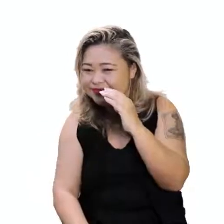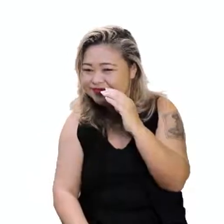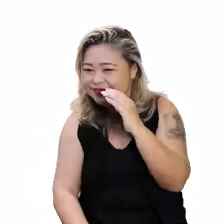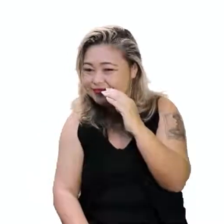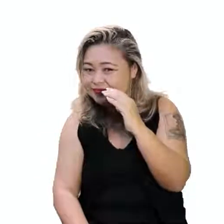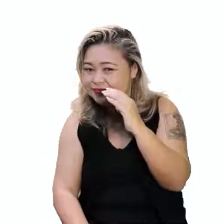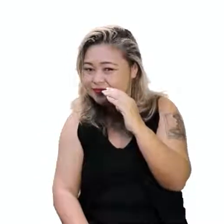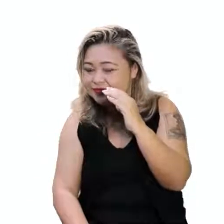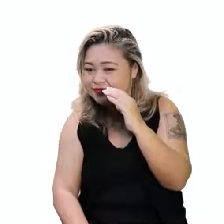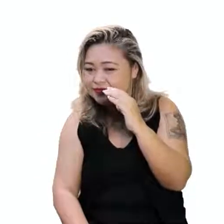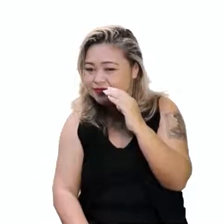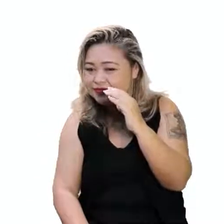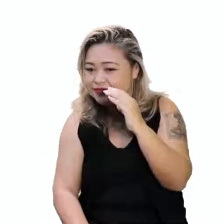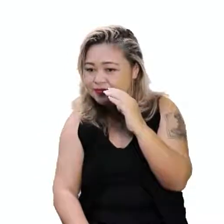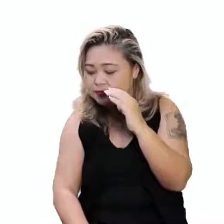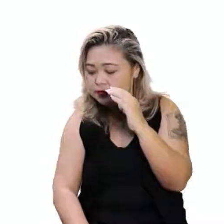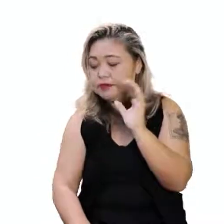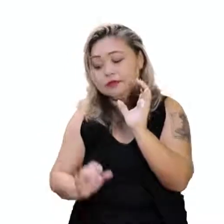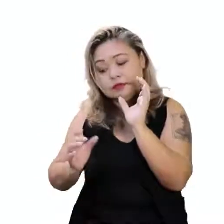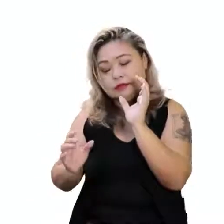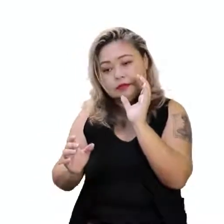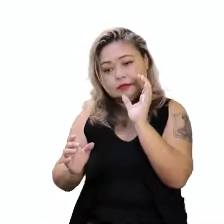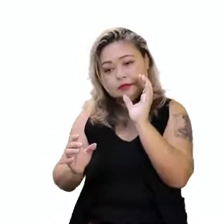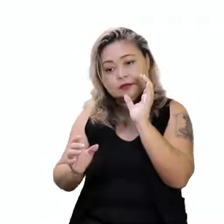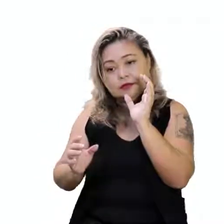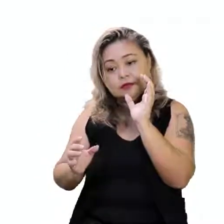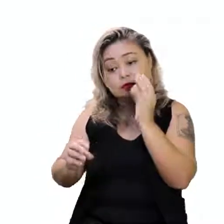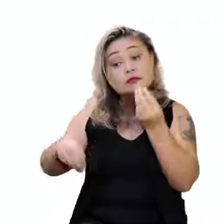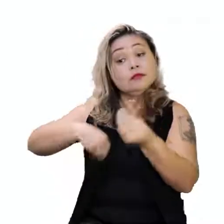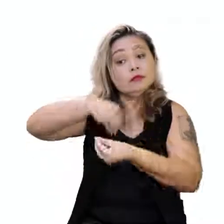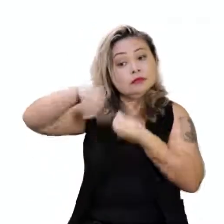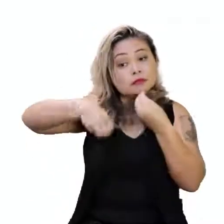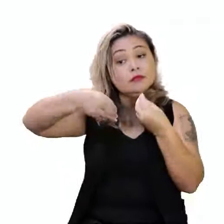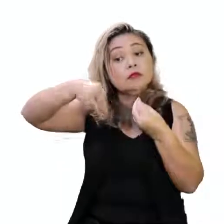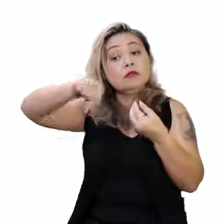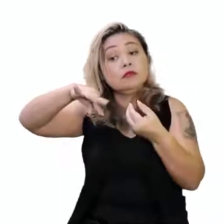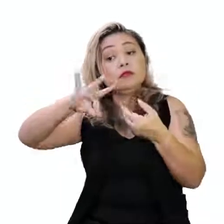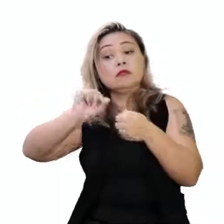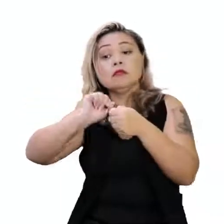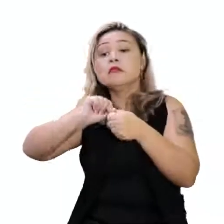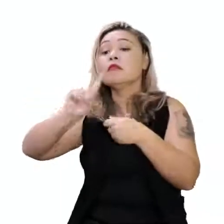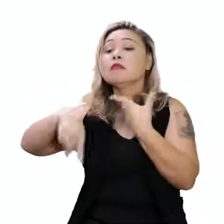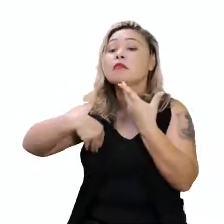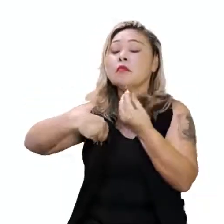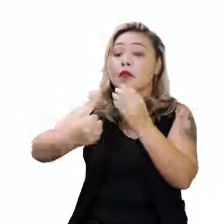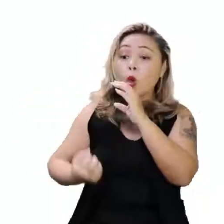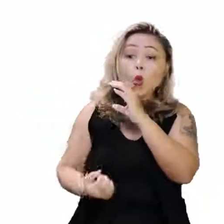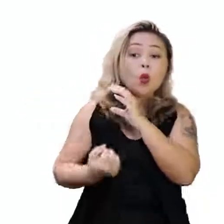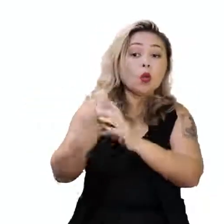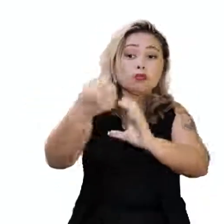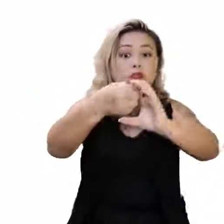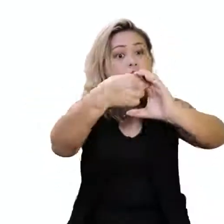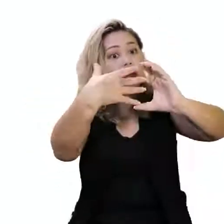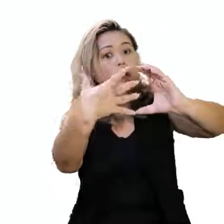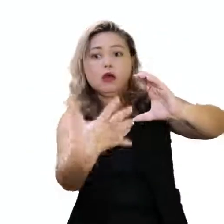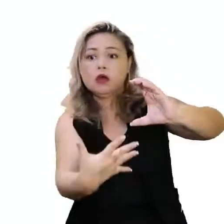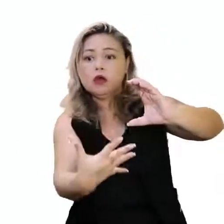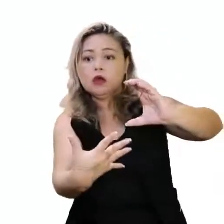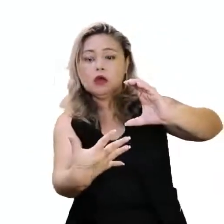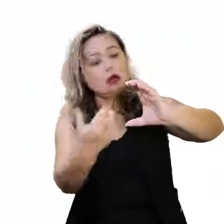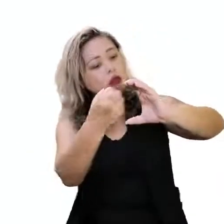direito. A partir desse evento mutacional, você vai ter uma nova característica que a